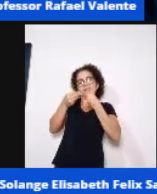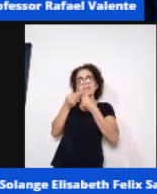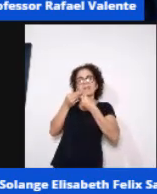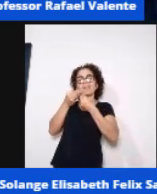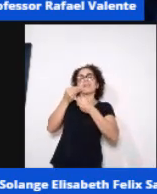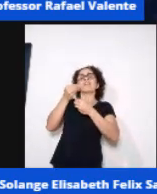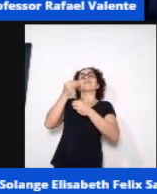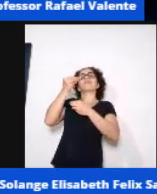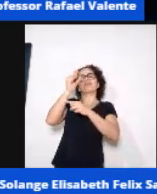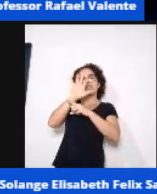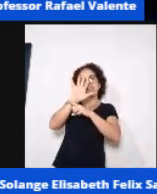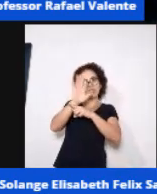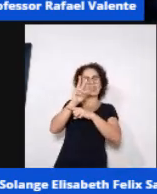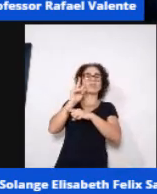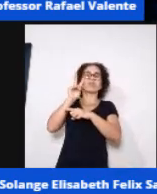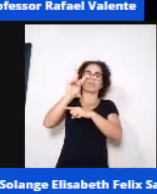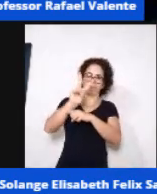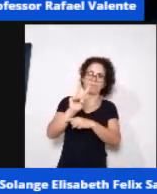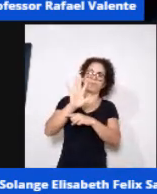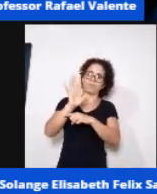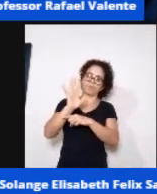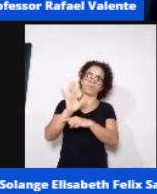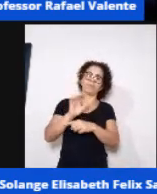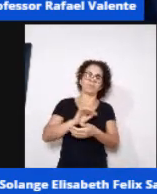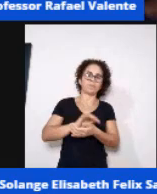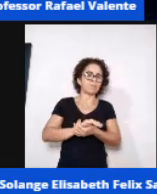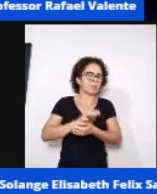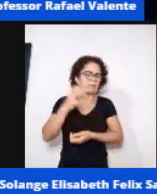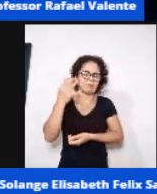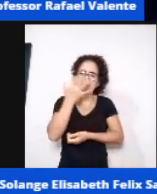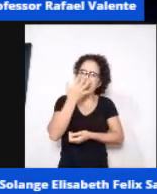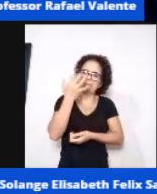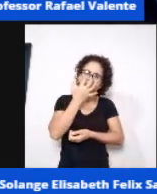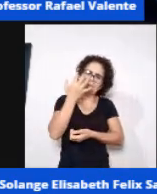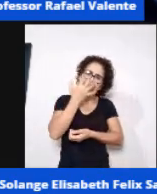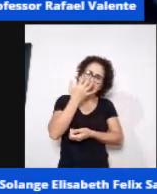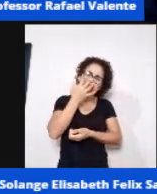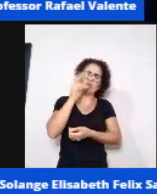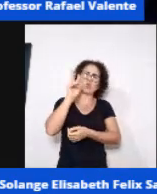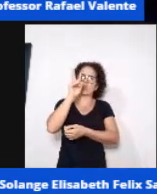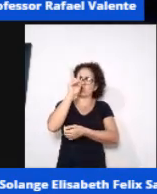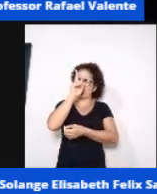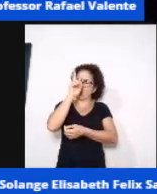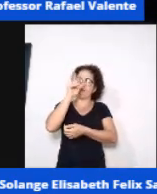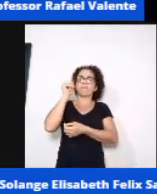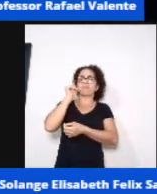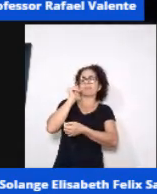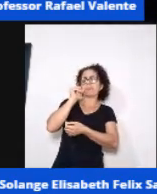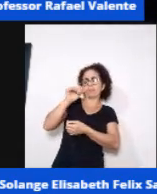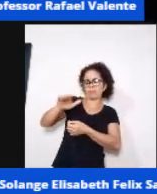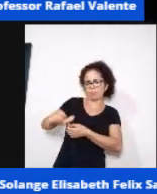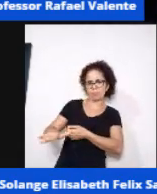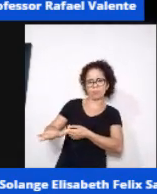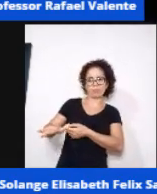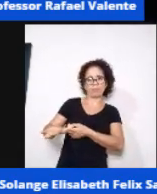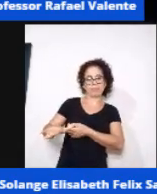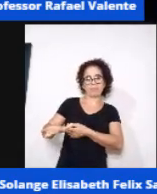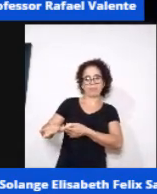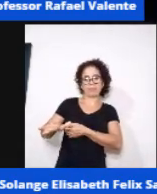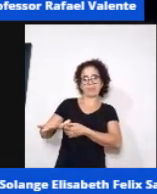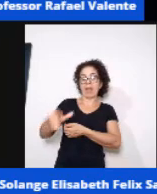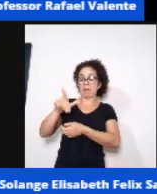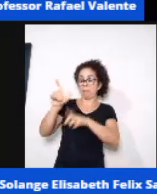Tá? É lindo, é a história de uma menina que esses personagens do